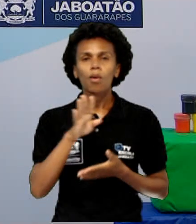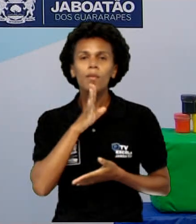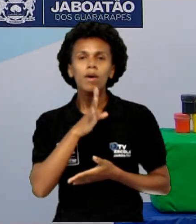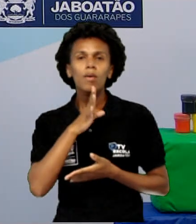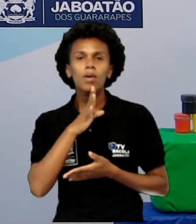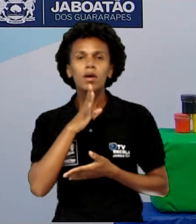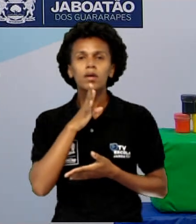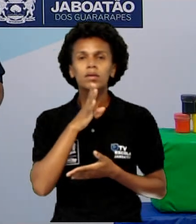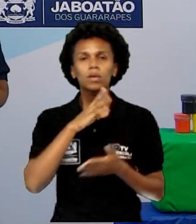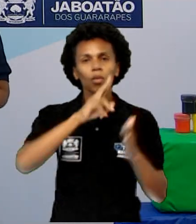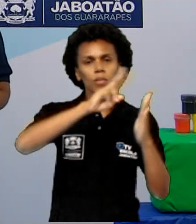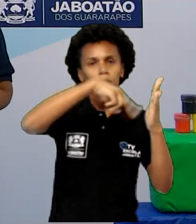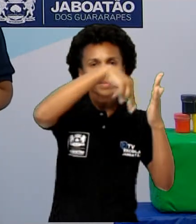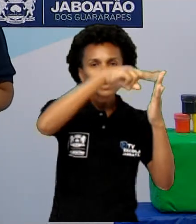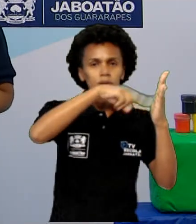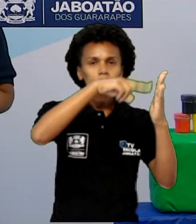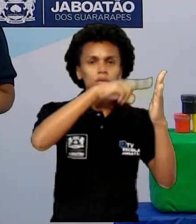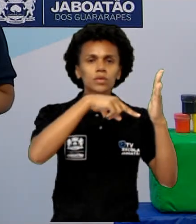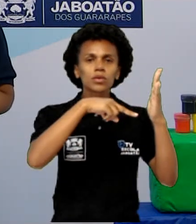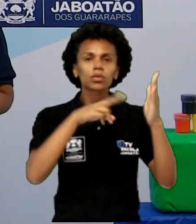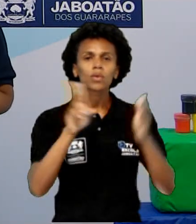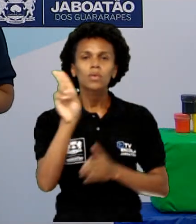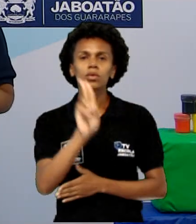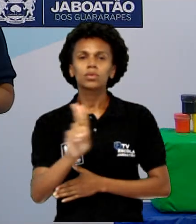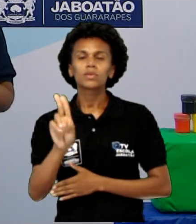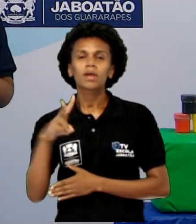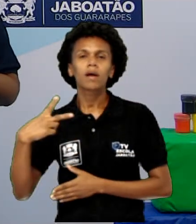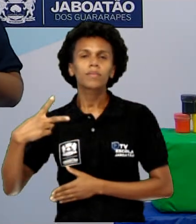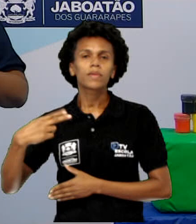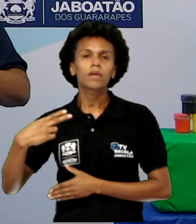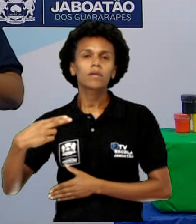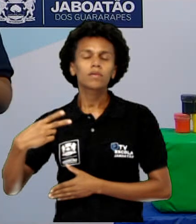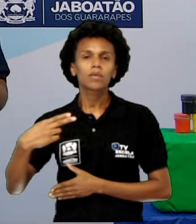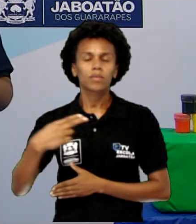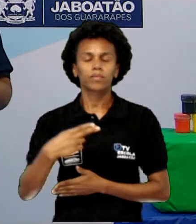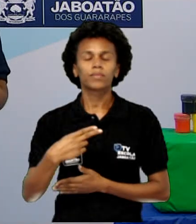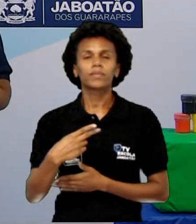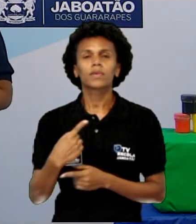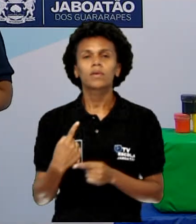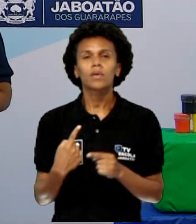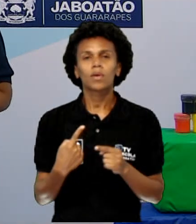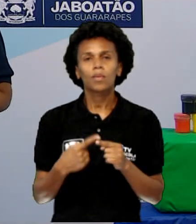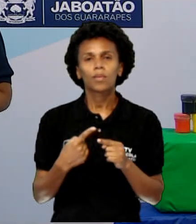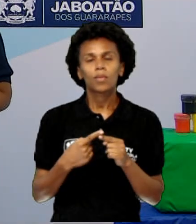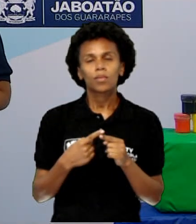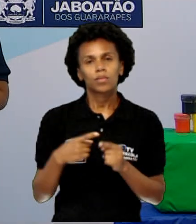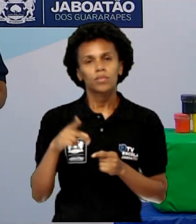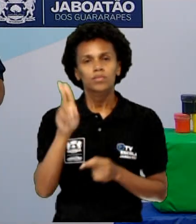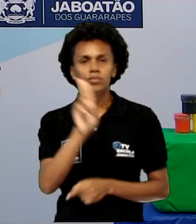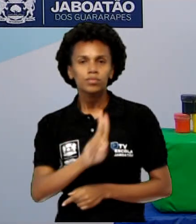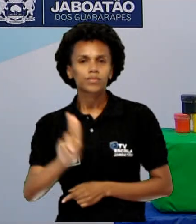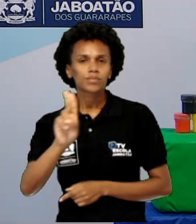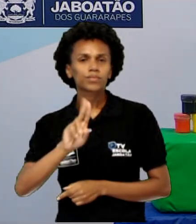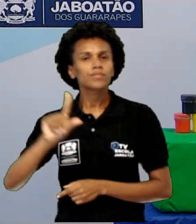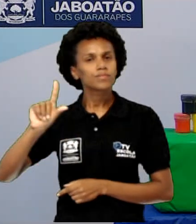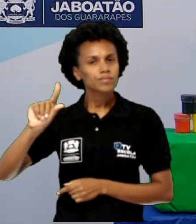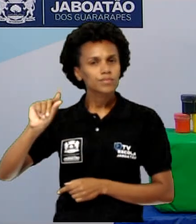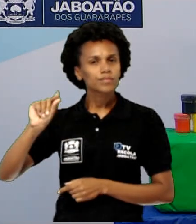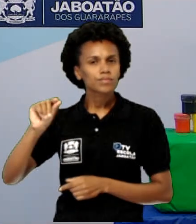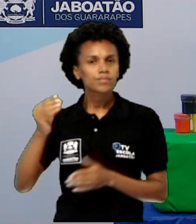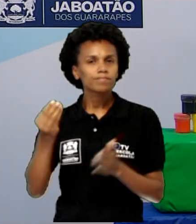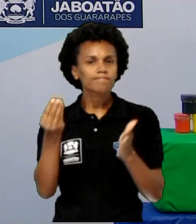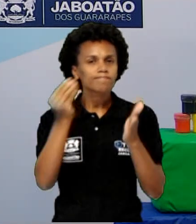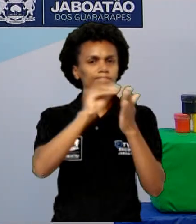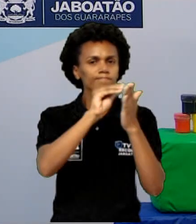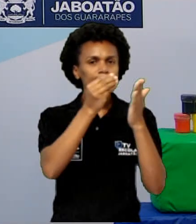tesouras, porque ele usava muito a colagem. Depois que ele ficou doente, ele ficou usando essa técnica. Então, colagem é uma